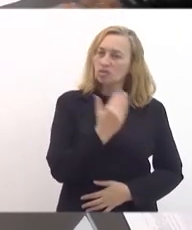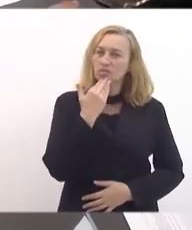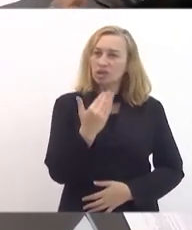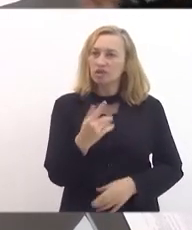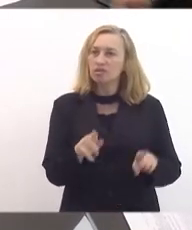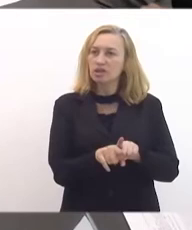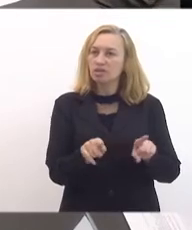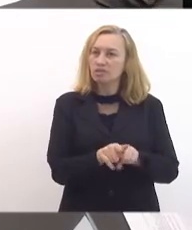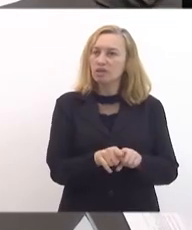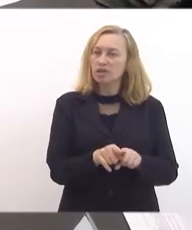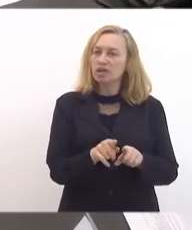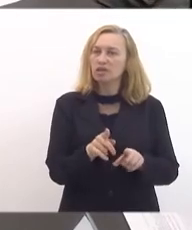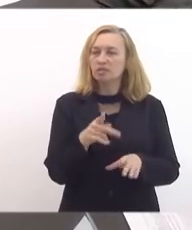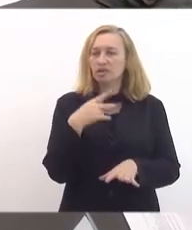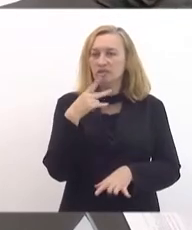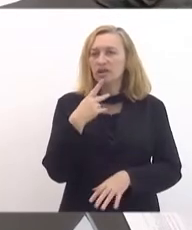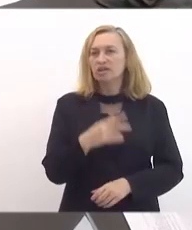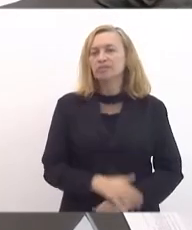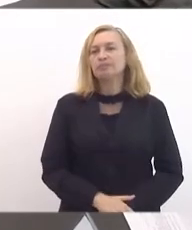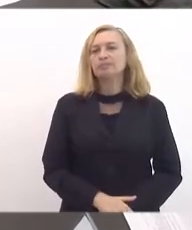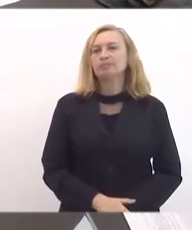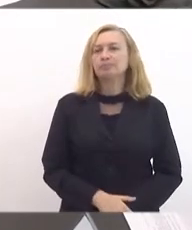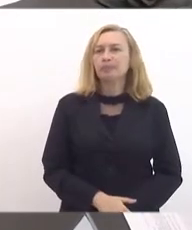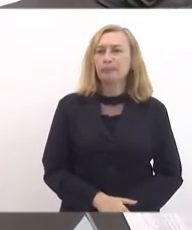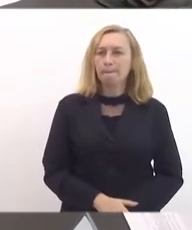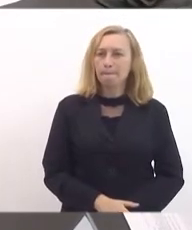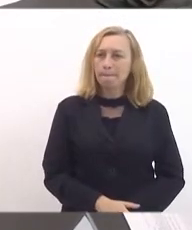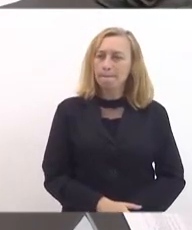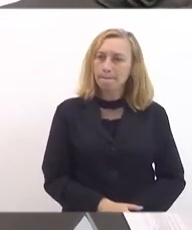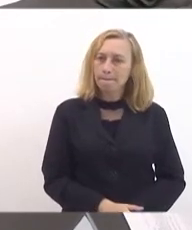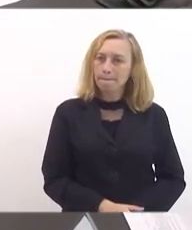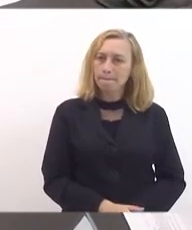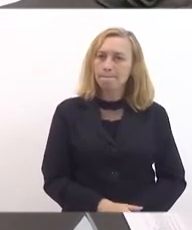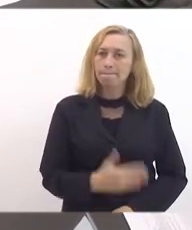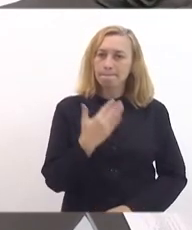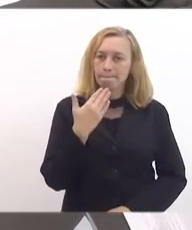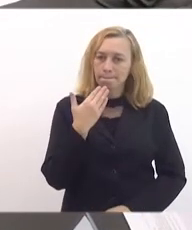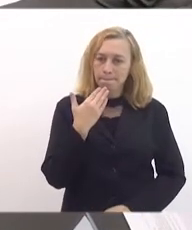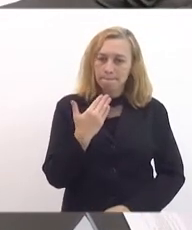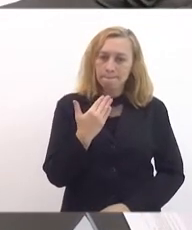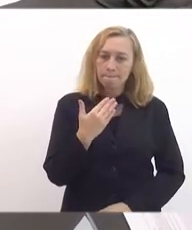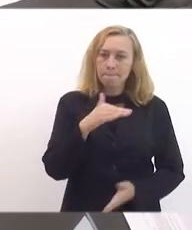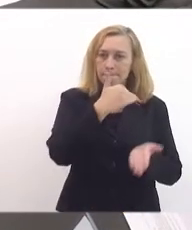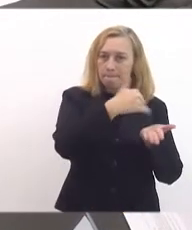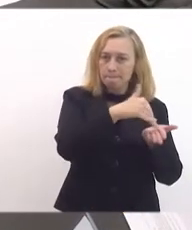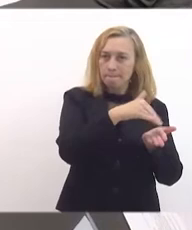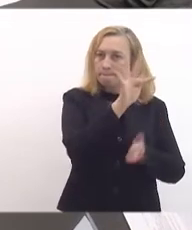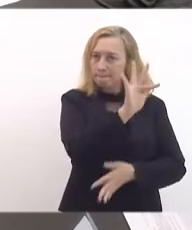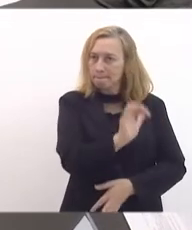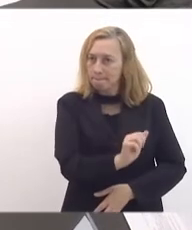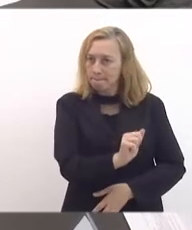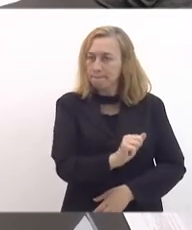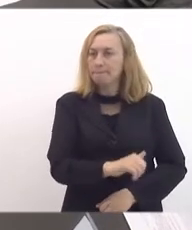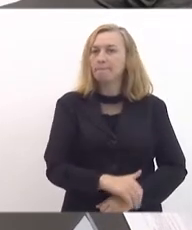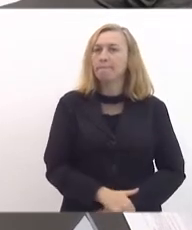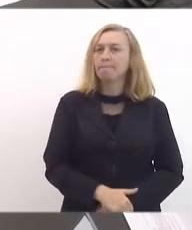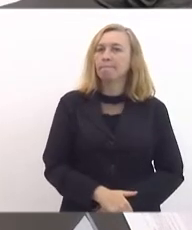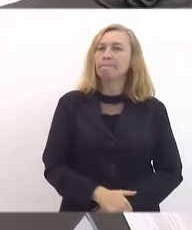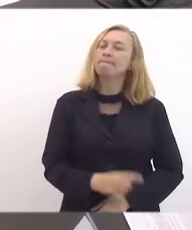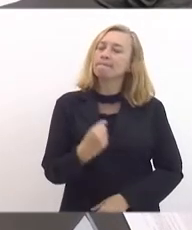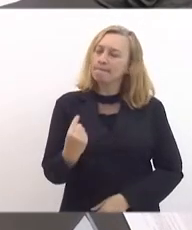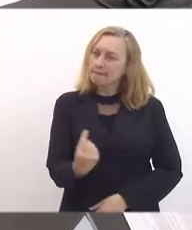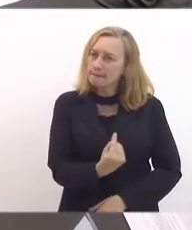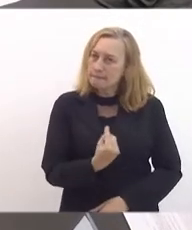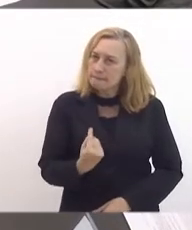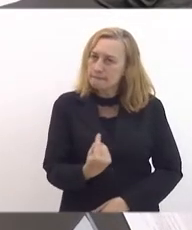pediu também de fazer algumas observações o criar sugeria a secretaria de fazenda e ao